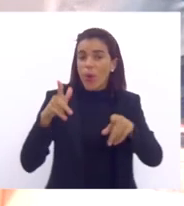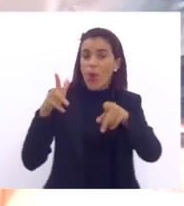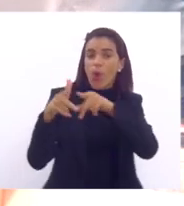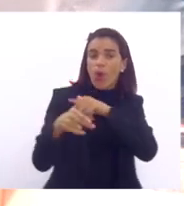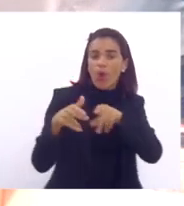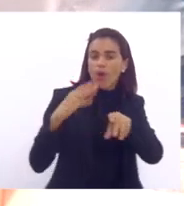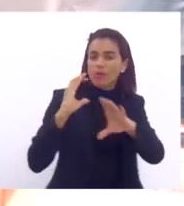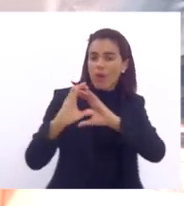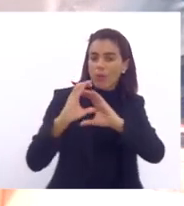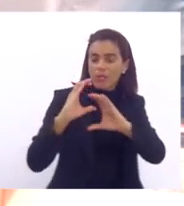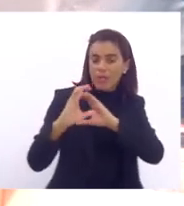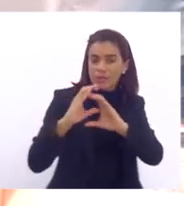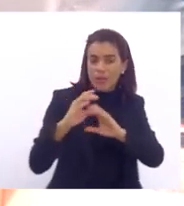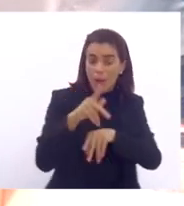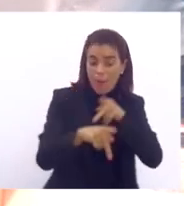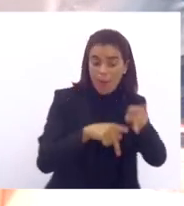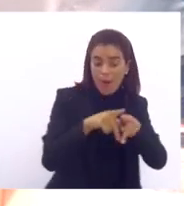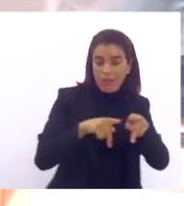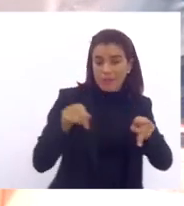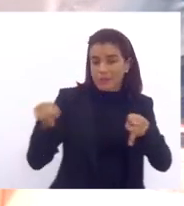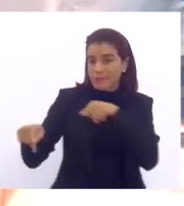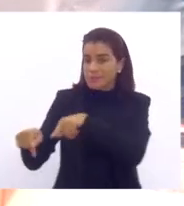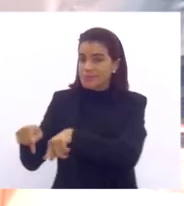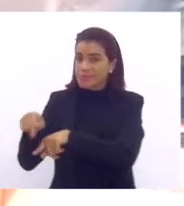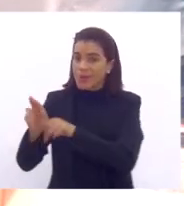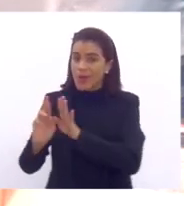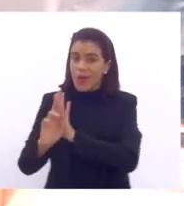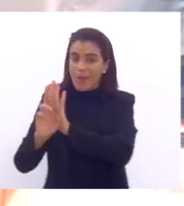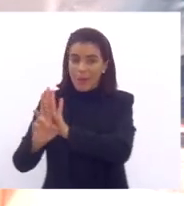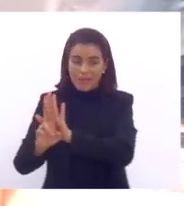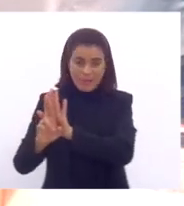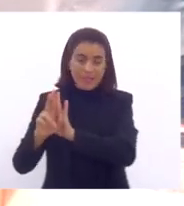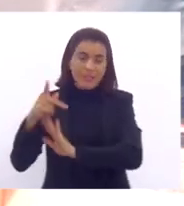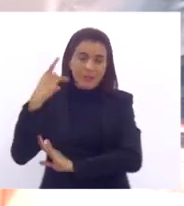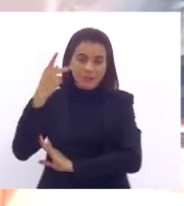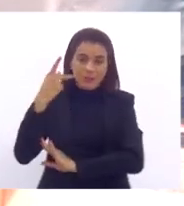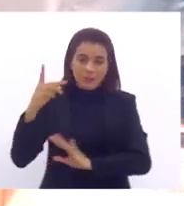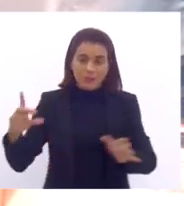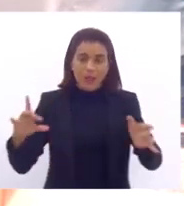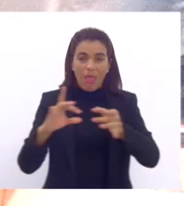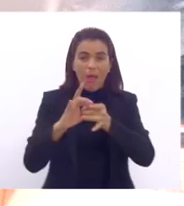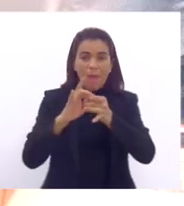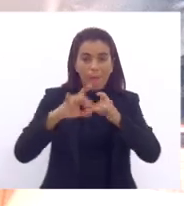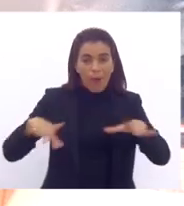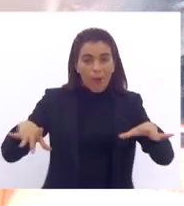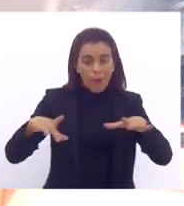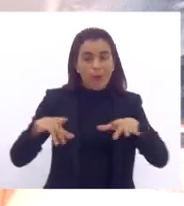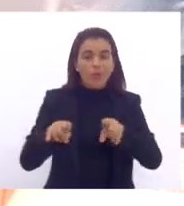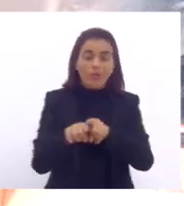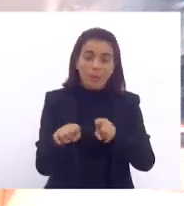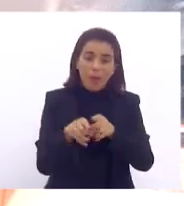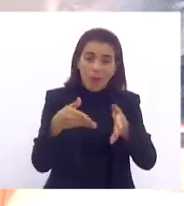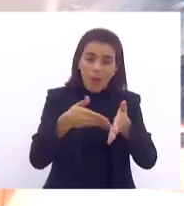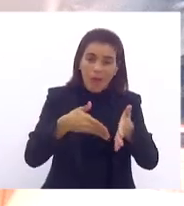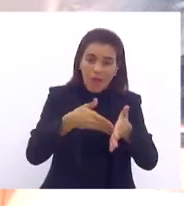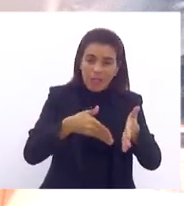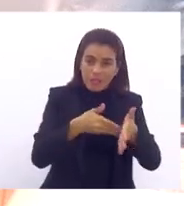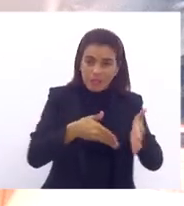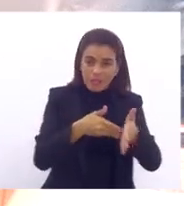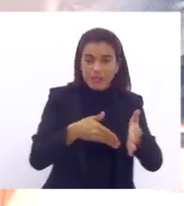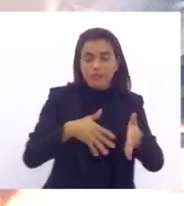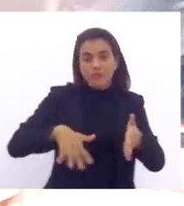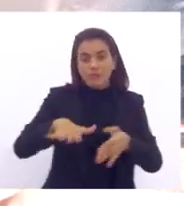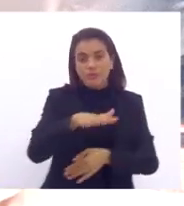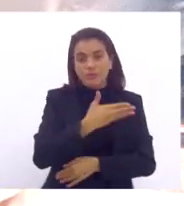entre a população e os seus representantes o que gera um esgarçamento e uma restrição do do